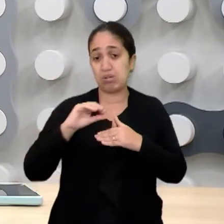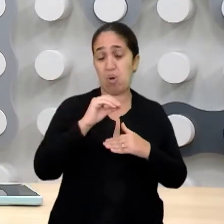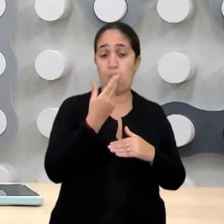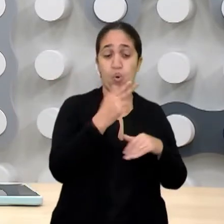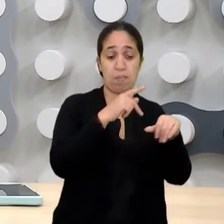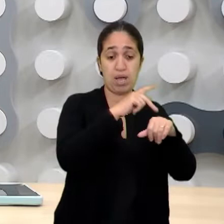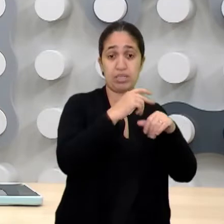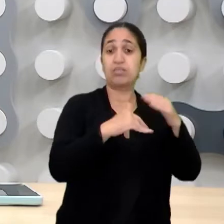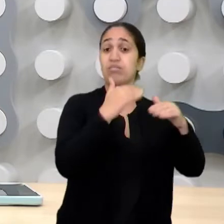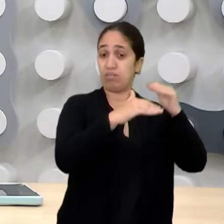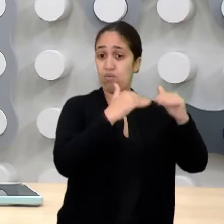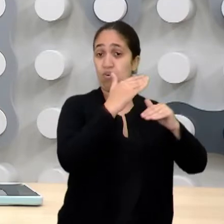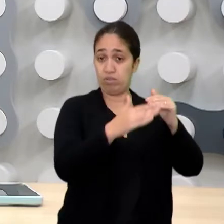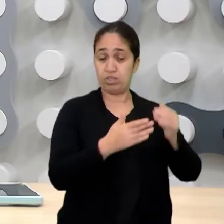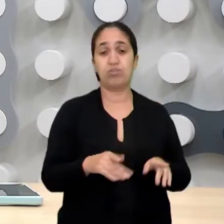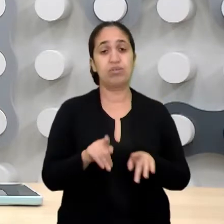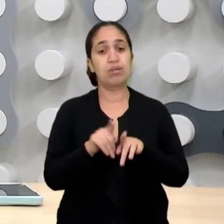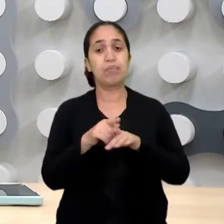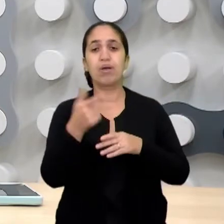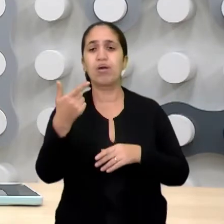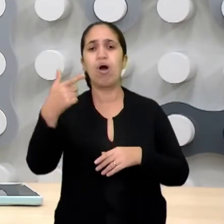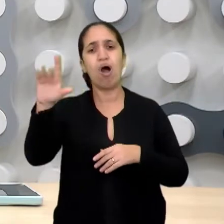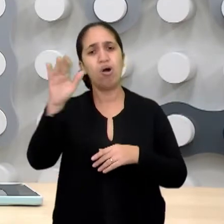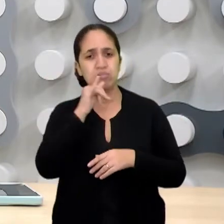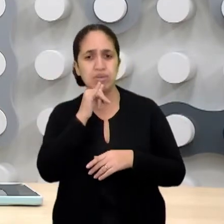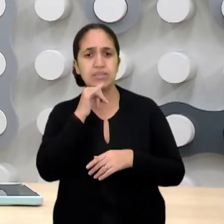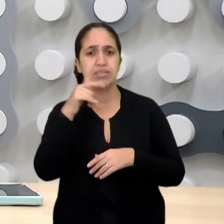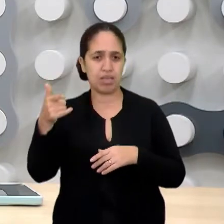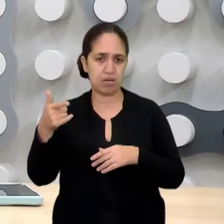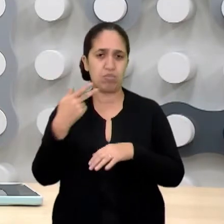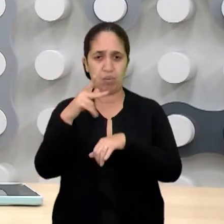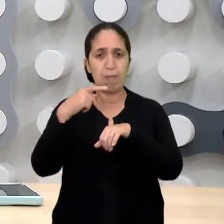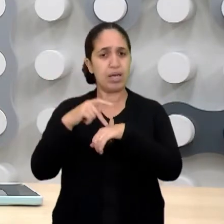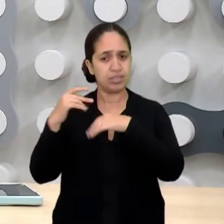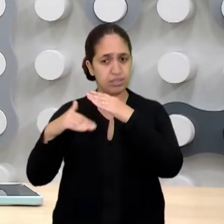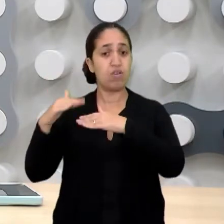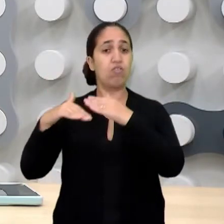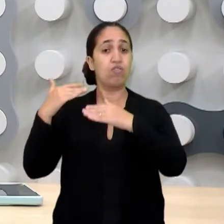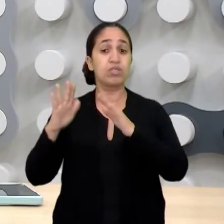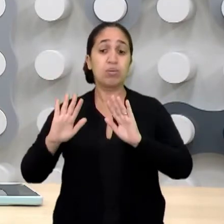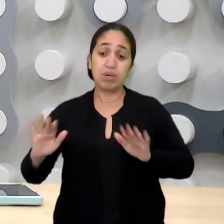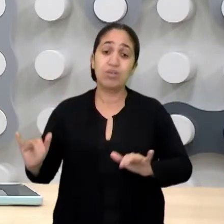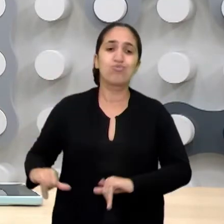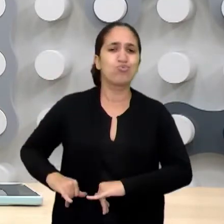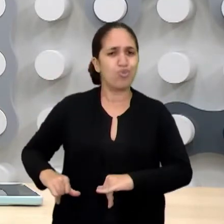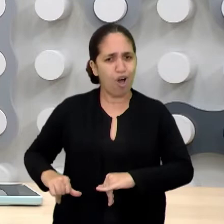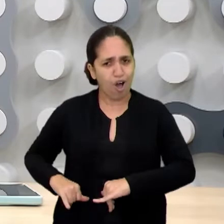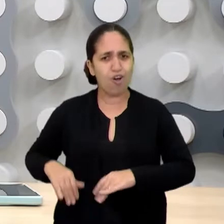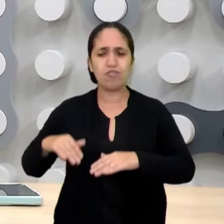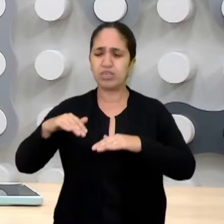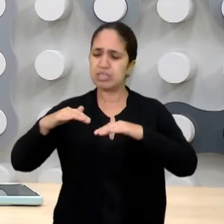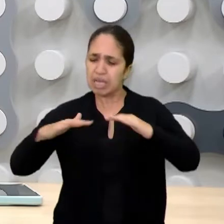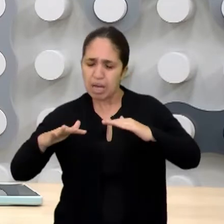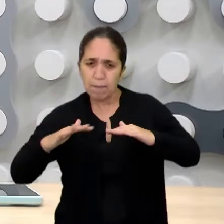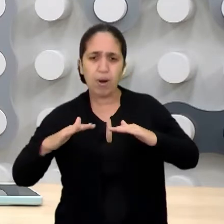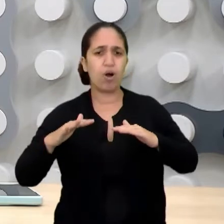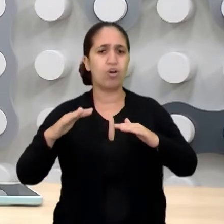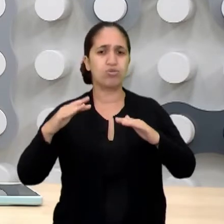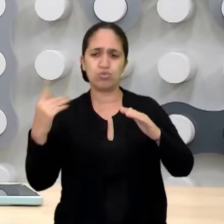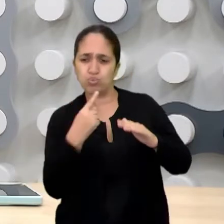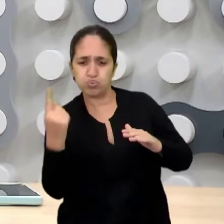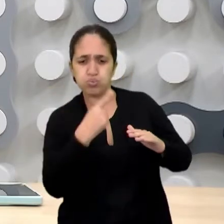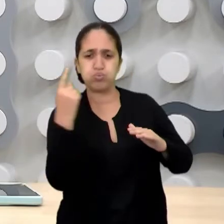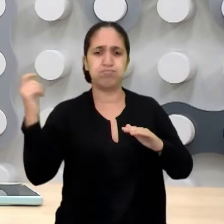desenvolvidos. Daí eu trouxe também um outro exemplo de um país desenvolvido que sofre também com problemas de terremotos, de tsunamis